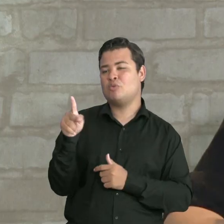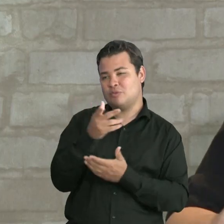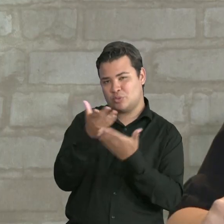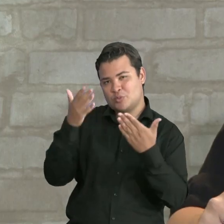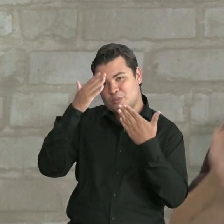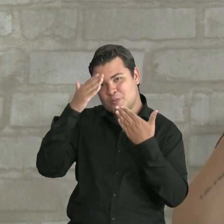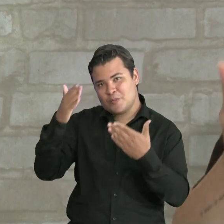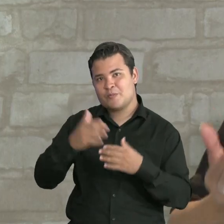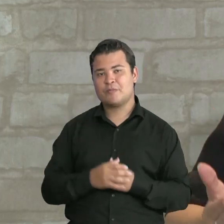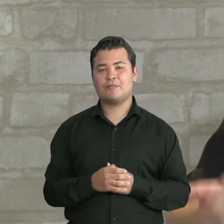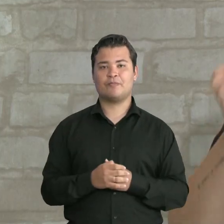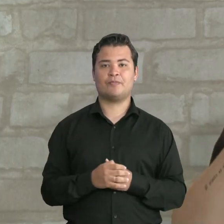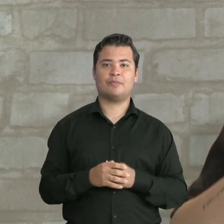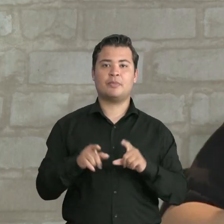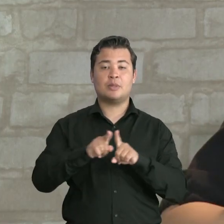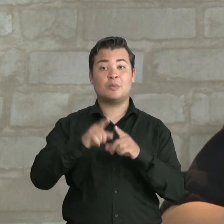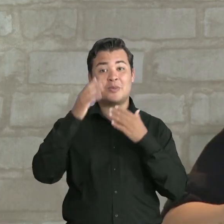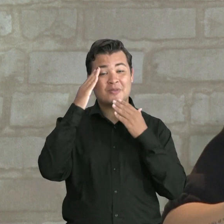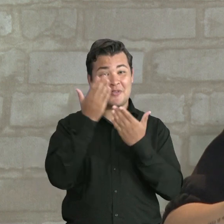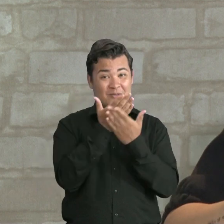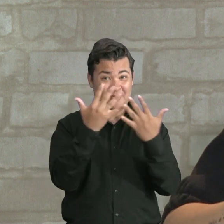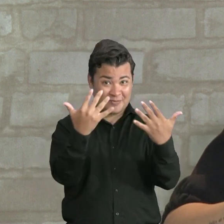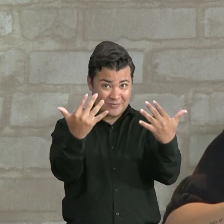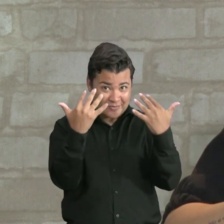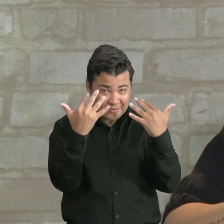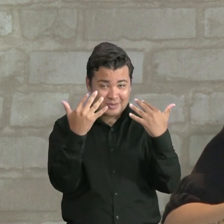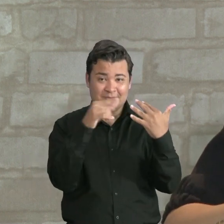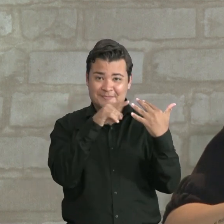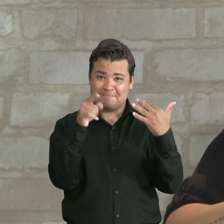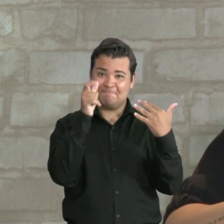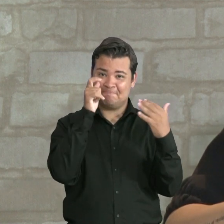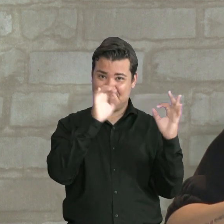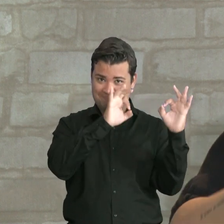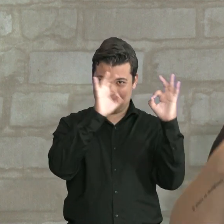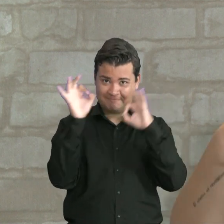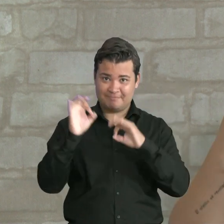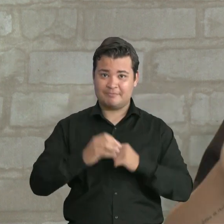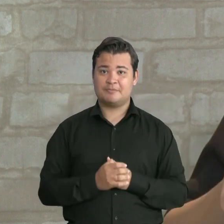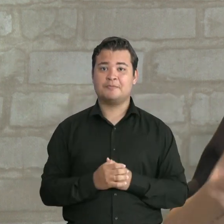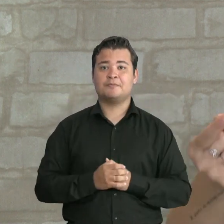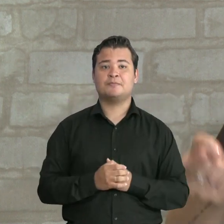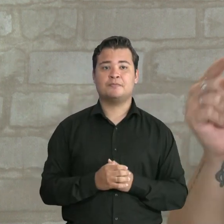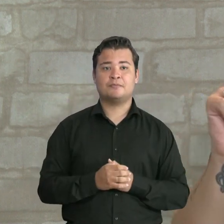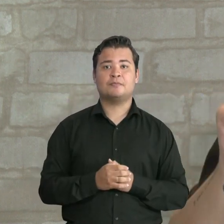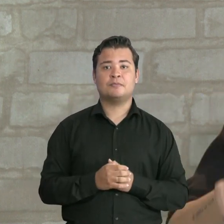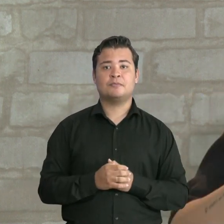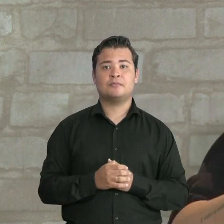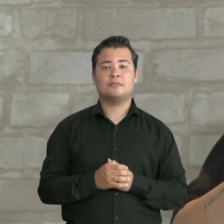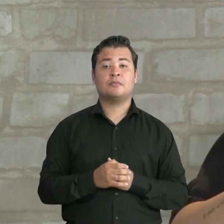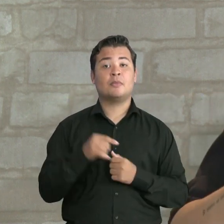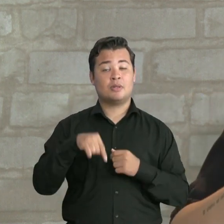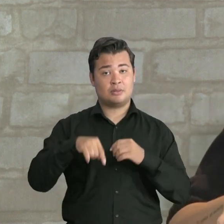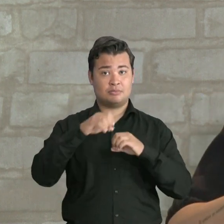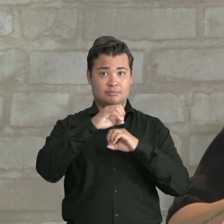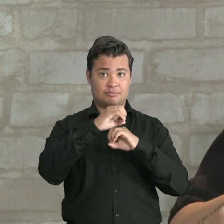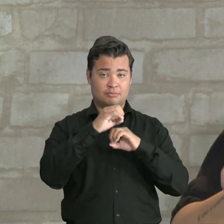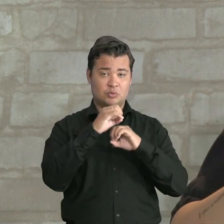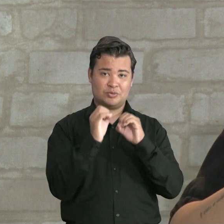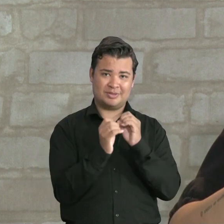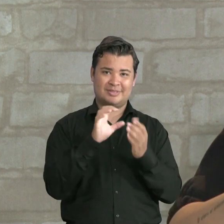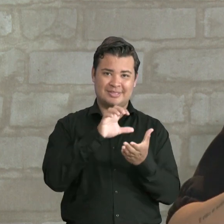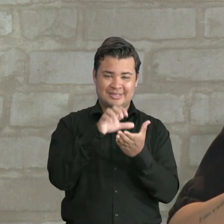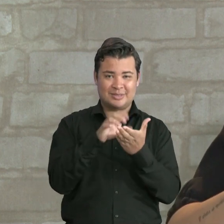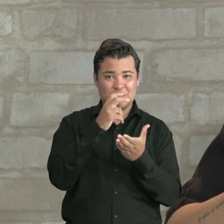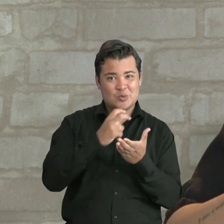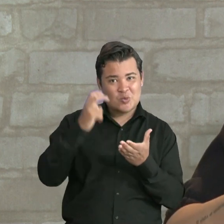você que nos acompanhou até esse momento. A gente retorna mais uma vez aqui do Centro de Cultura e Eventos